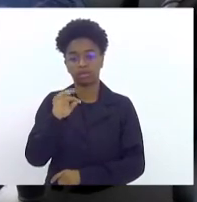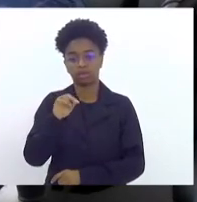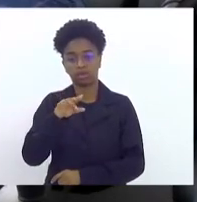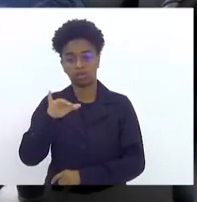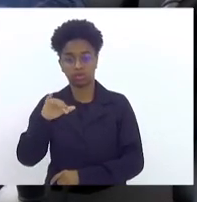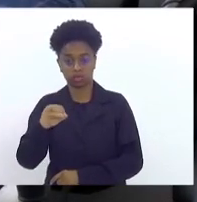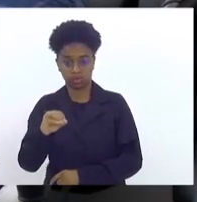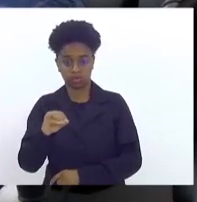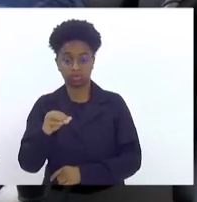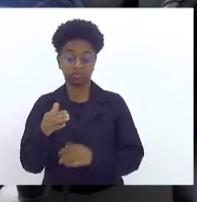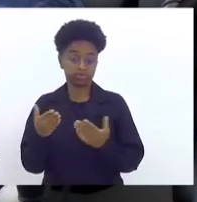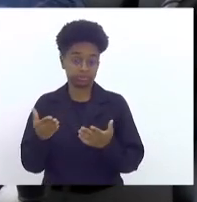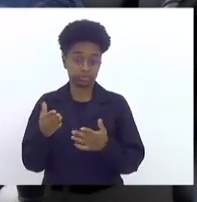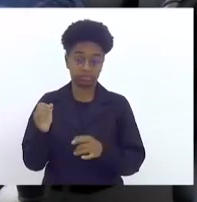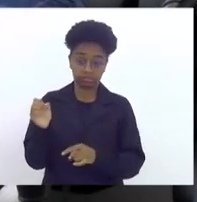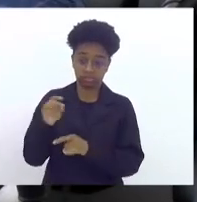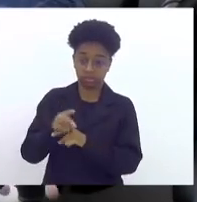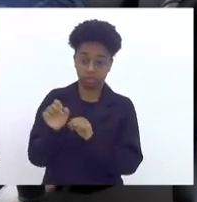internet